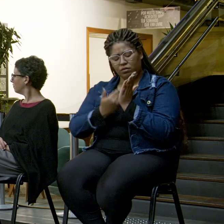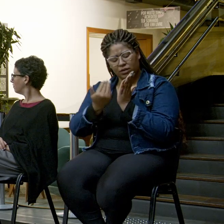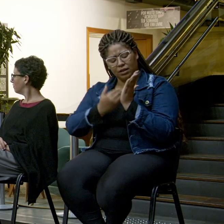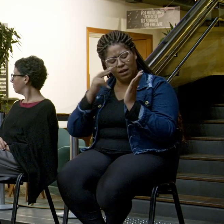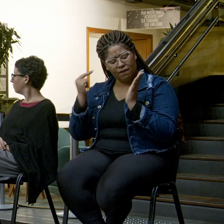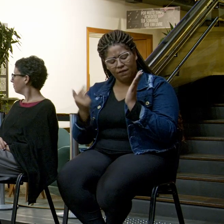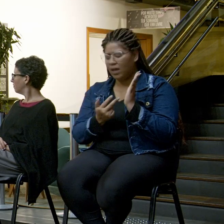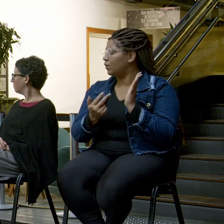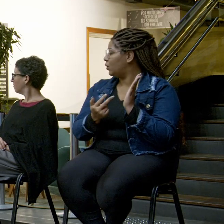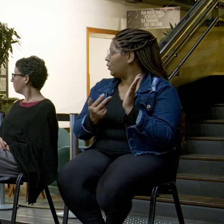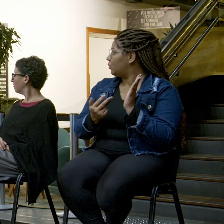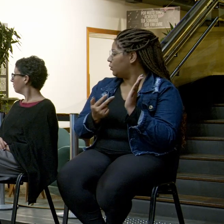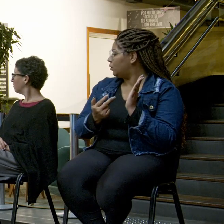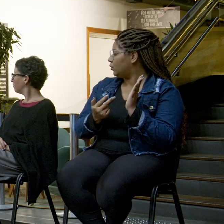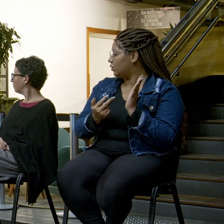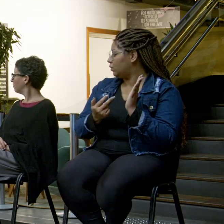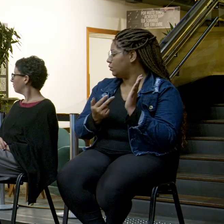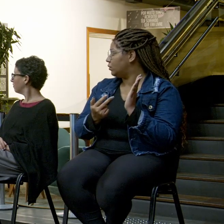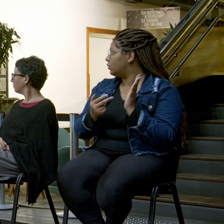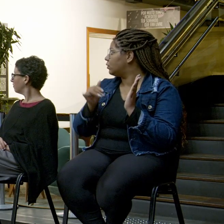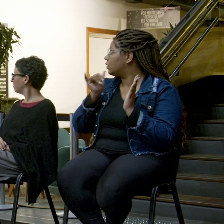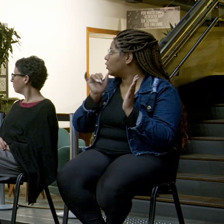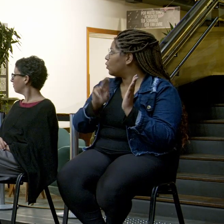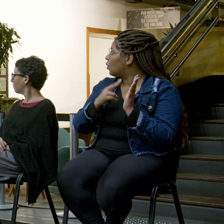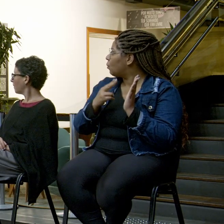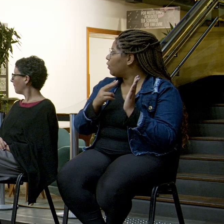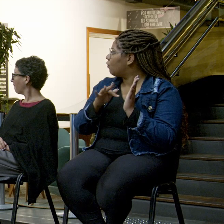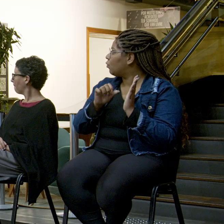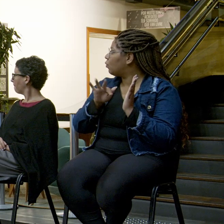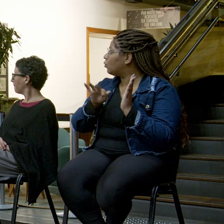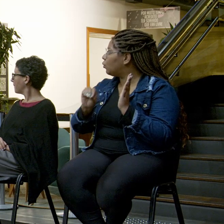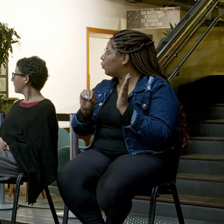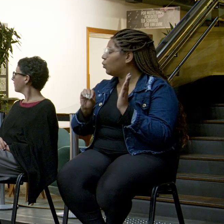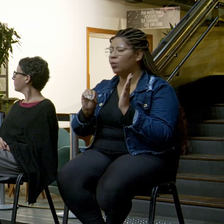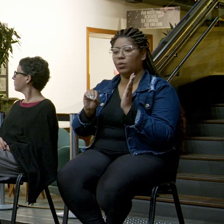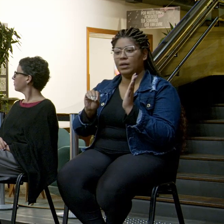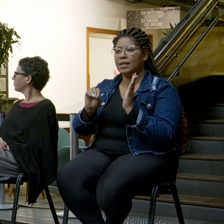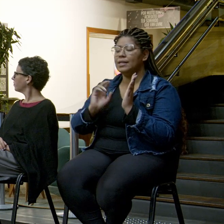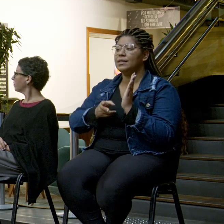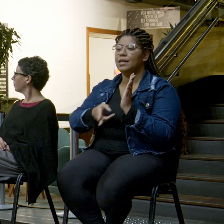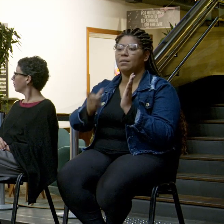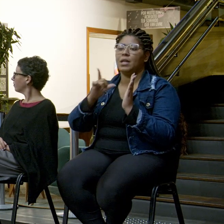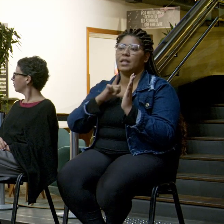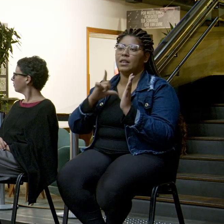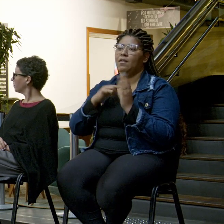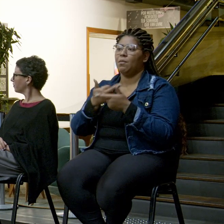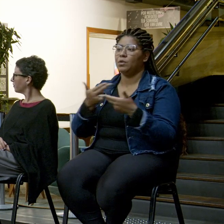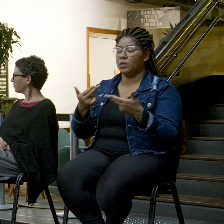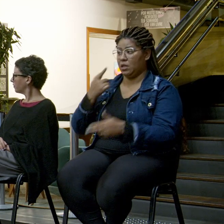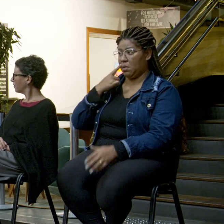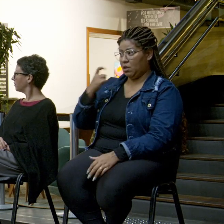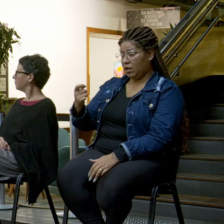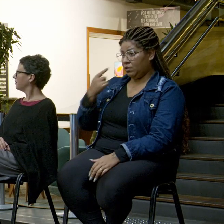eu vou conseguir voltar, mas tudo bem, o glu, glu, glu sempre teve uma questão nele que me interessa, que